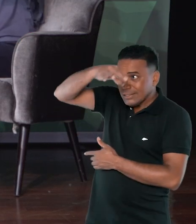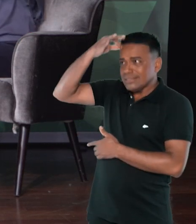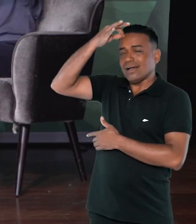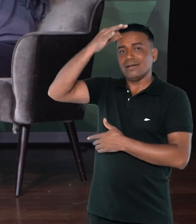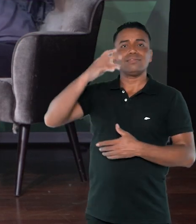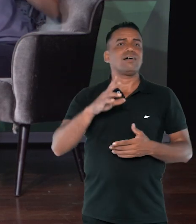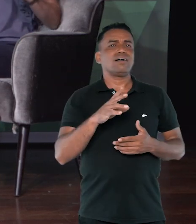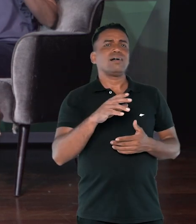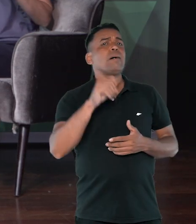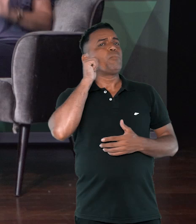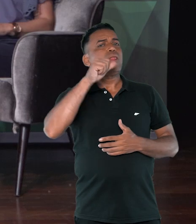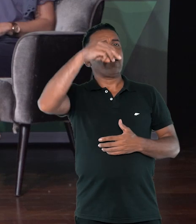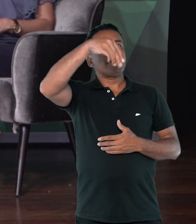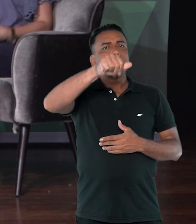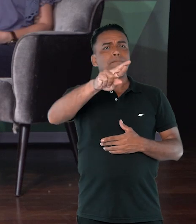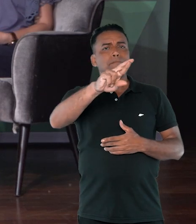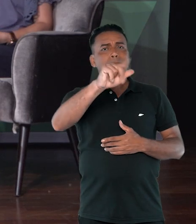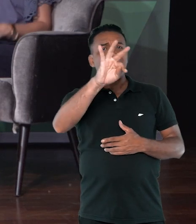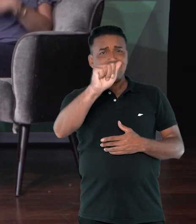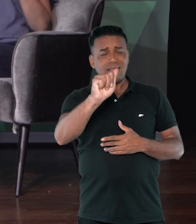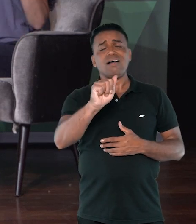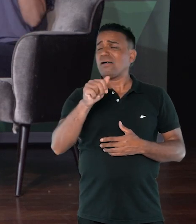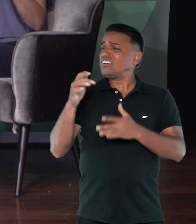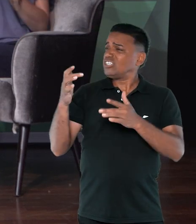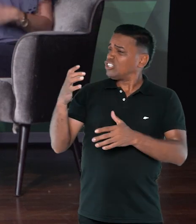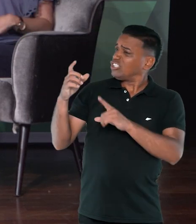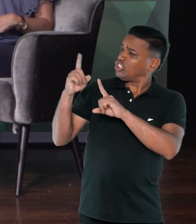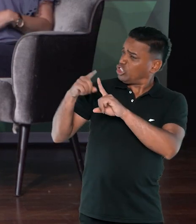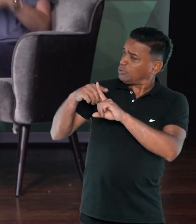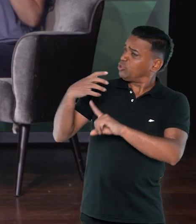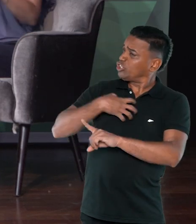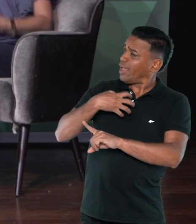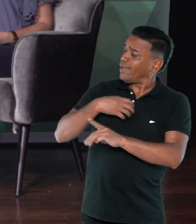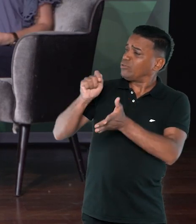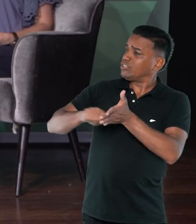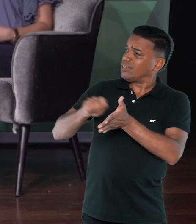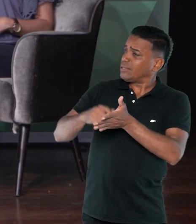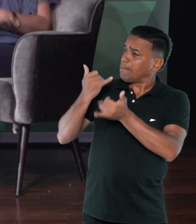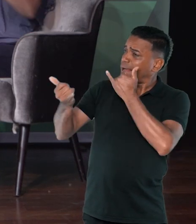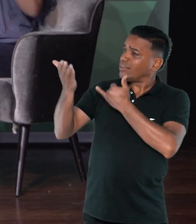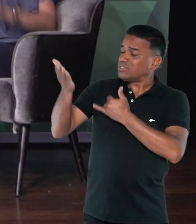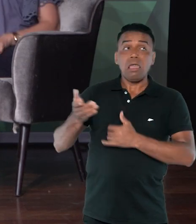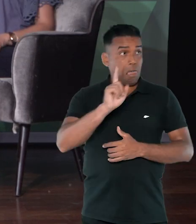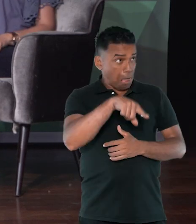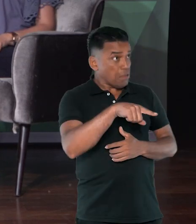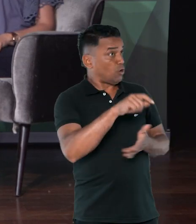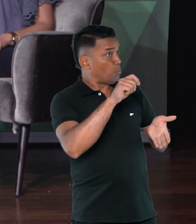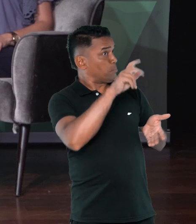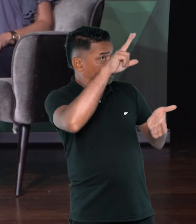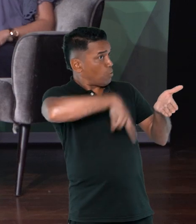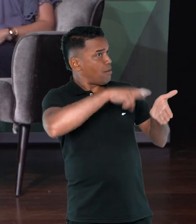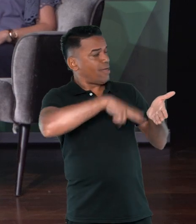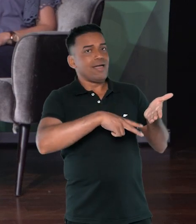é intocável lá na minha estante. Eu amo o jeito dela, já escrevi para ela. Falei assim, parece que você é